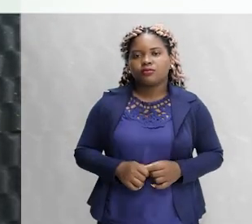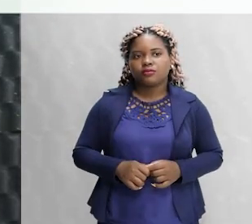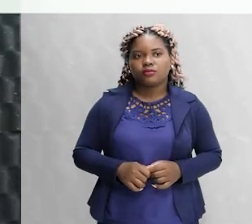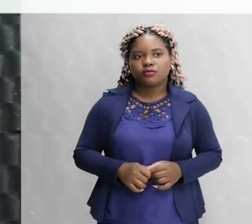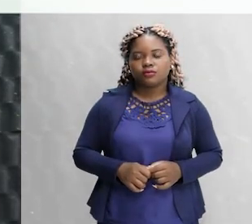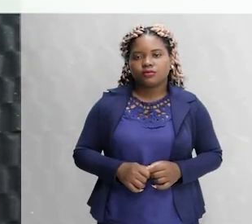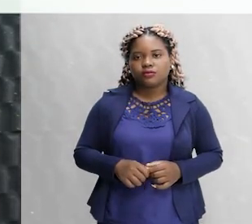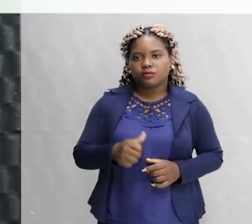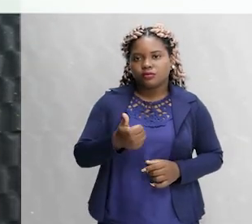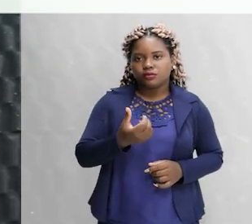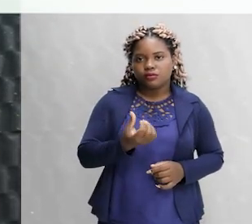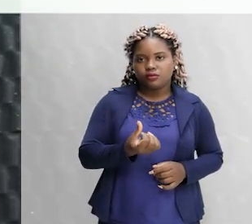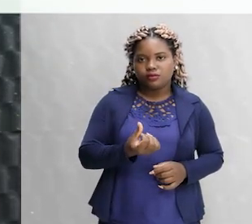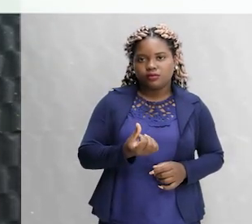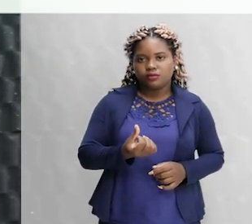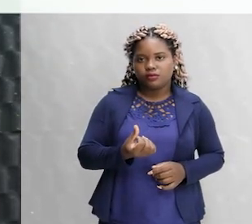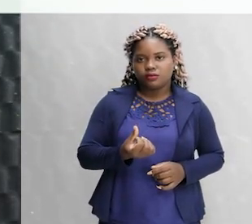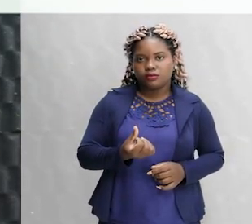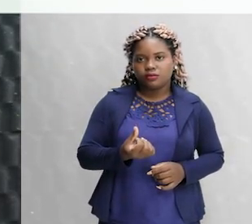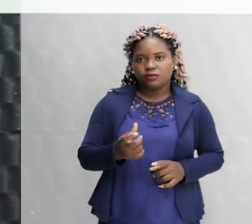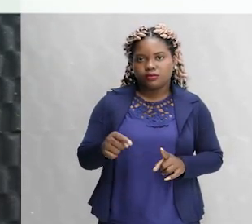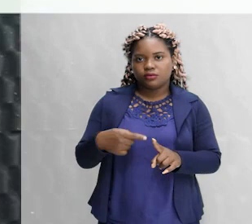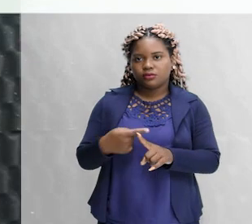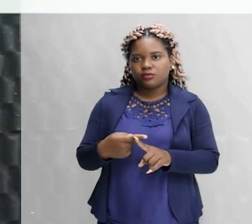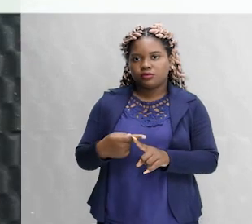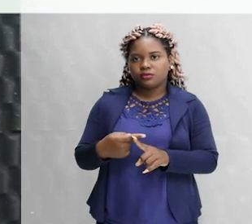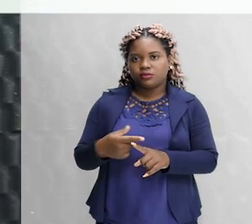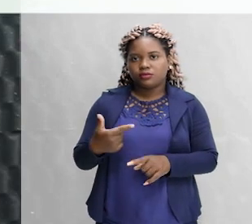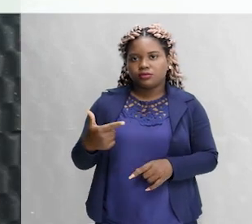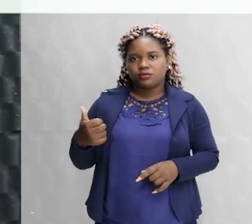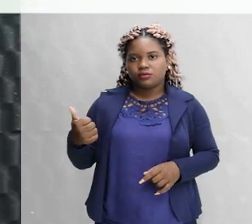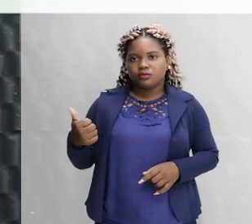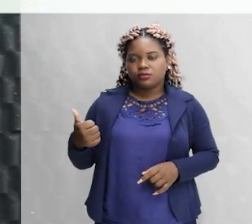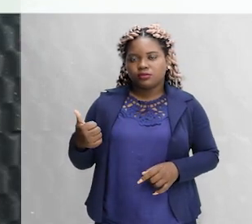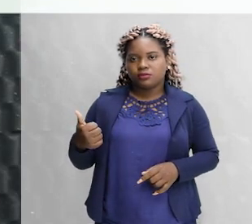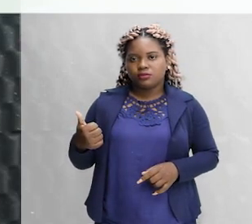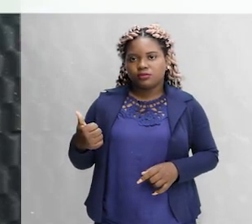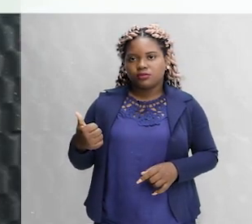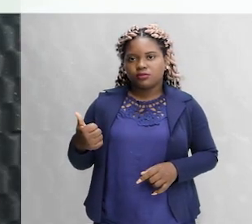dar 16, mais 21,